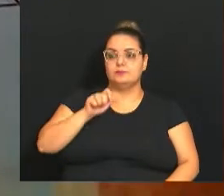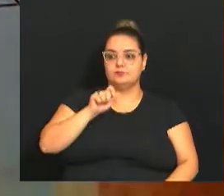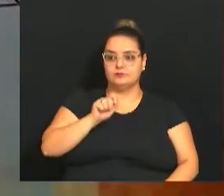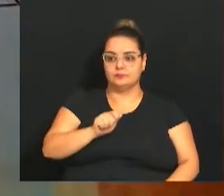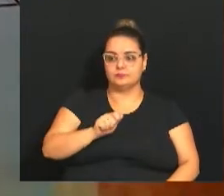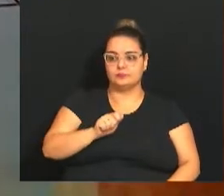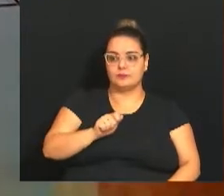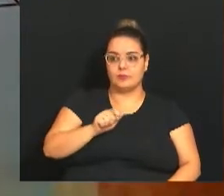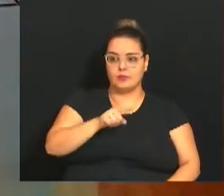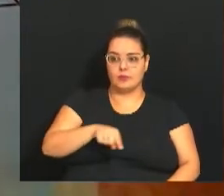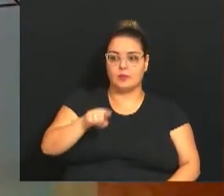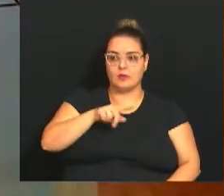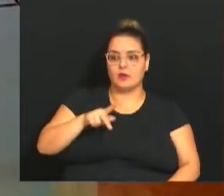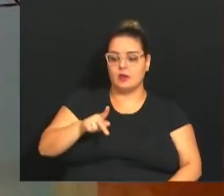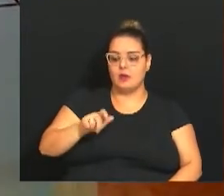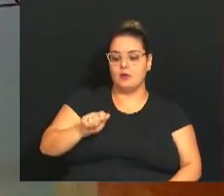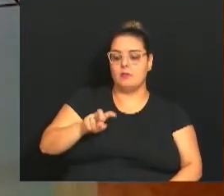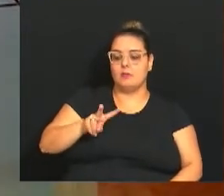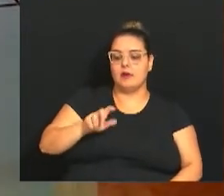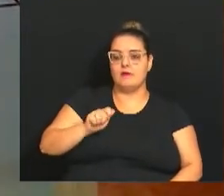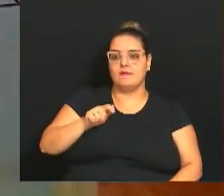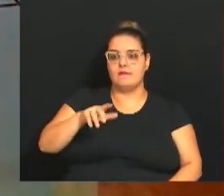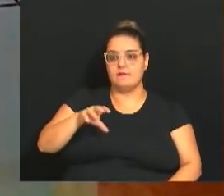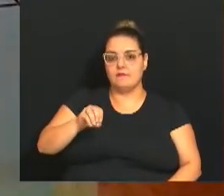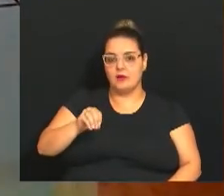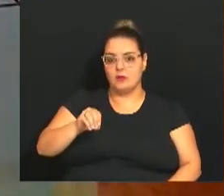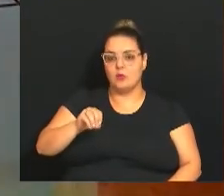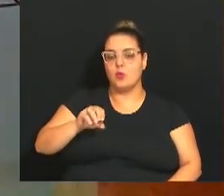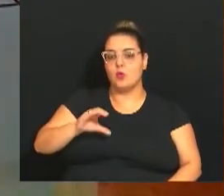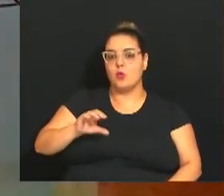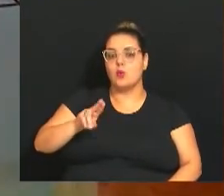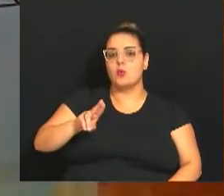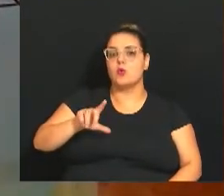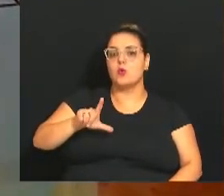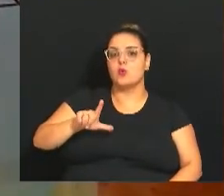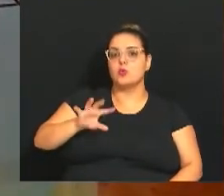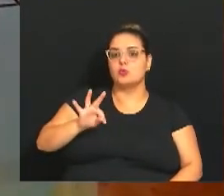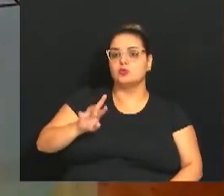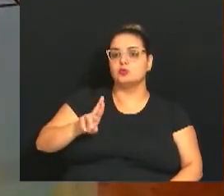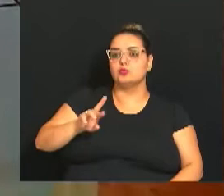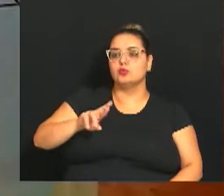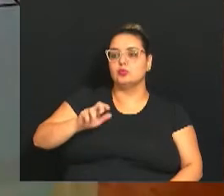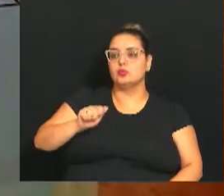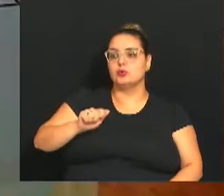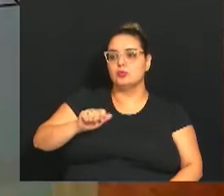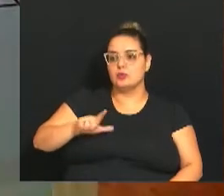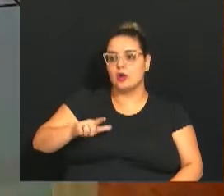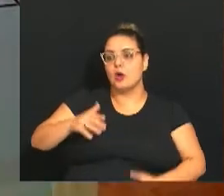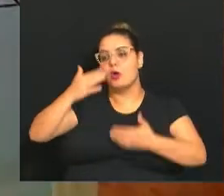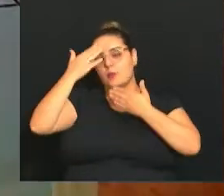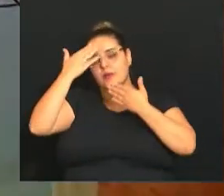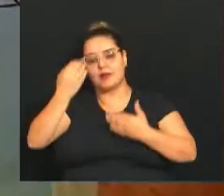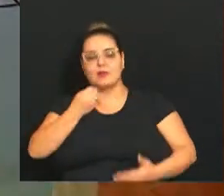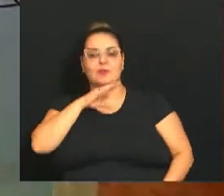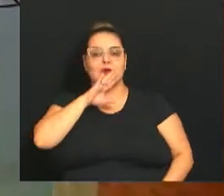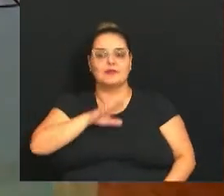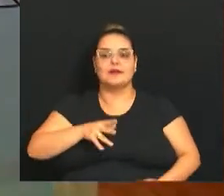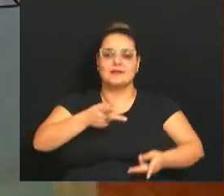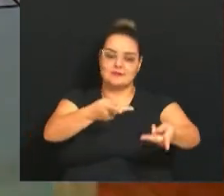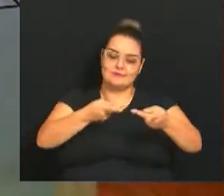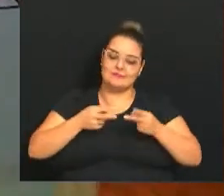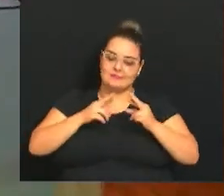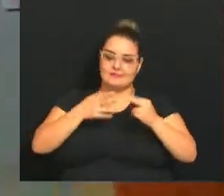Instagram é @pavãocultural. Valeu, Tereza. Obrigado aí por receber a nossa equipe. Obrigada, boa tarde a todos e esperamos a visita de vocês.